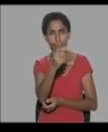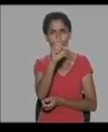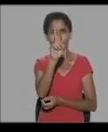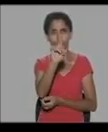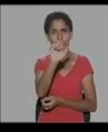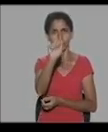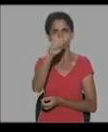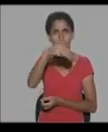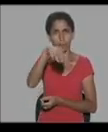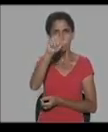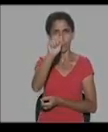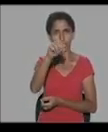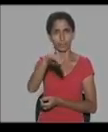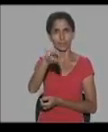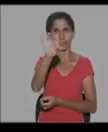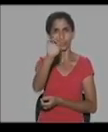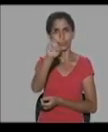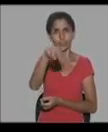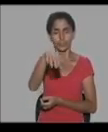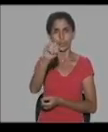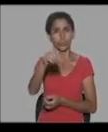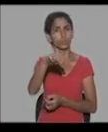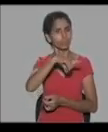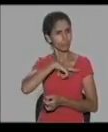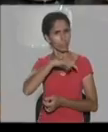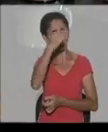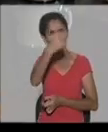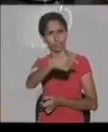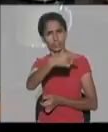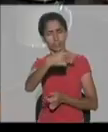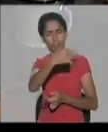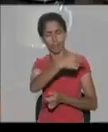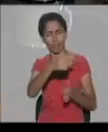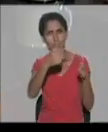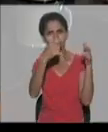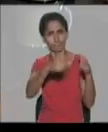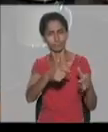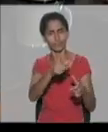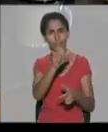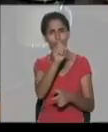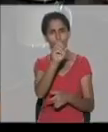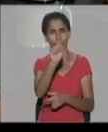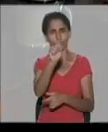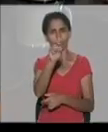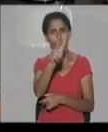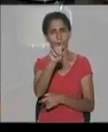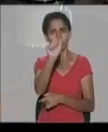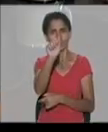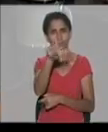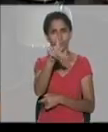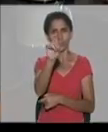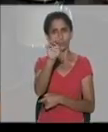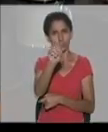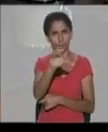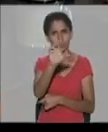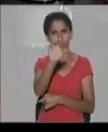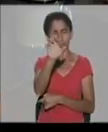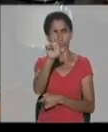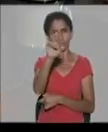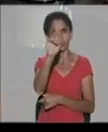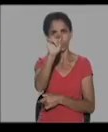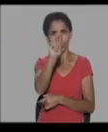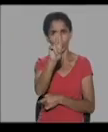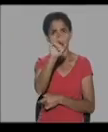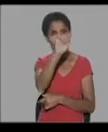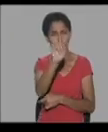e está acontecendo um movimento lá em Oswaldo Cruz. Eu falei assim, pô, que legal, cara, vamos lá, porque nessa época a gente já estava